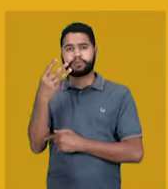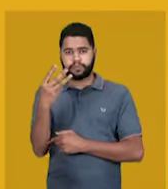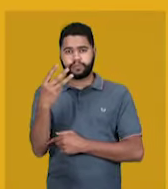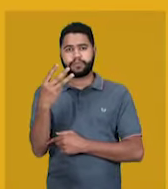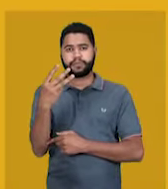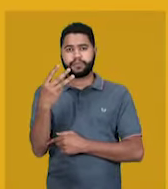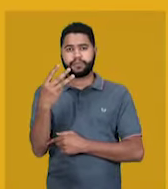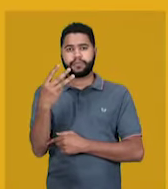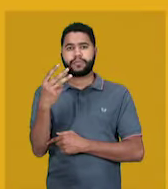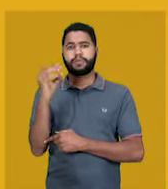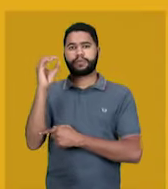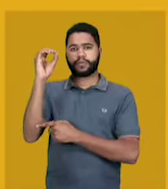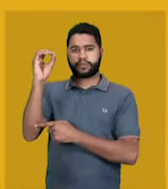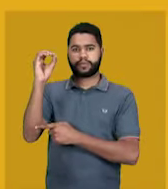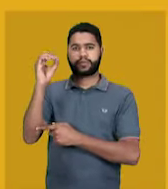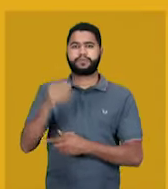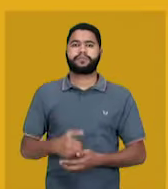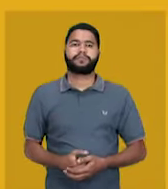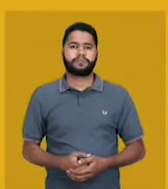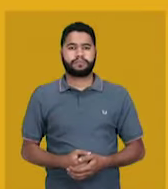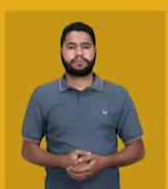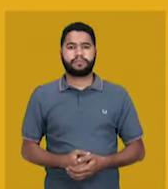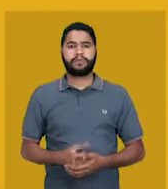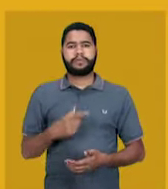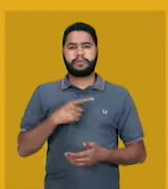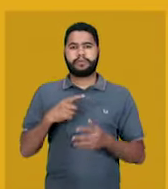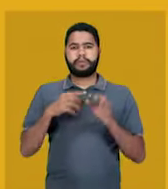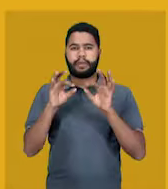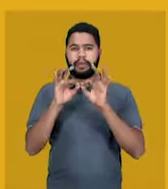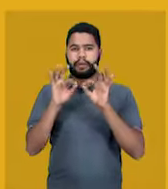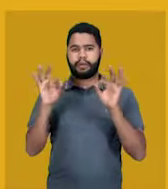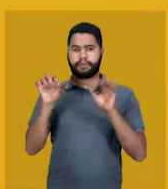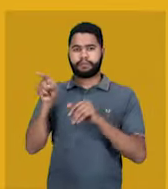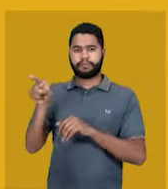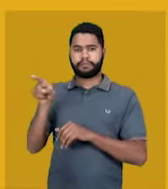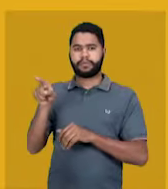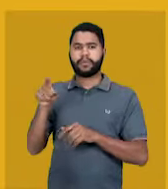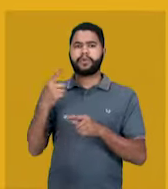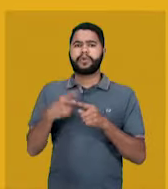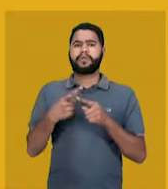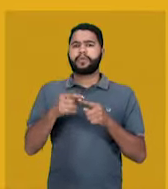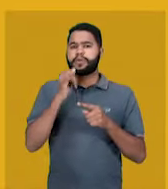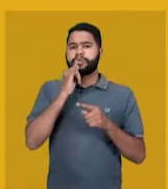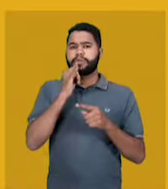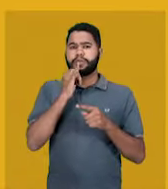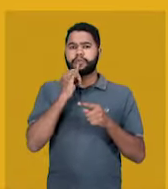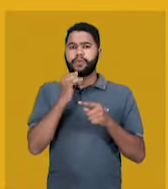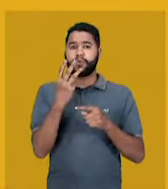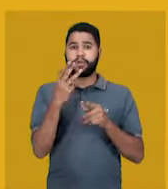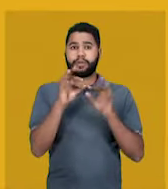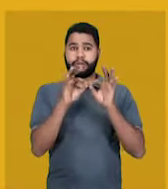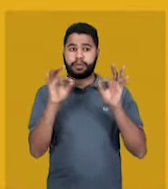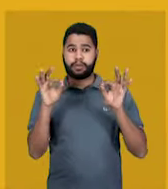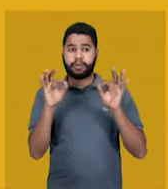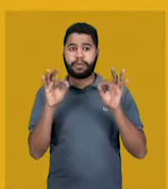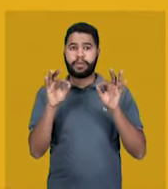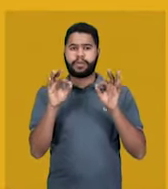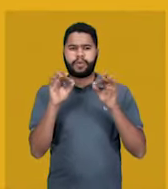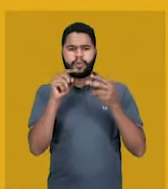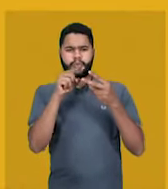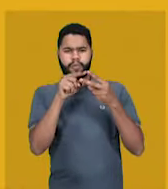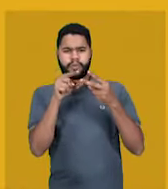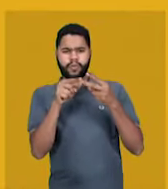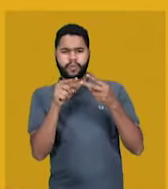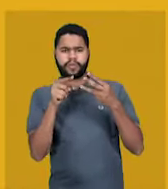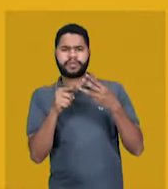57,3 graus. Então eu tenho a medida desse ângulo. Porque se eu fizer 3 medidas aqui, ó, uma medida, 2,